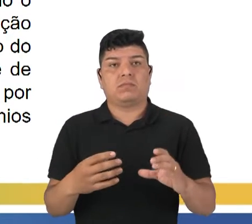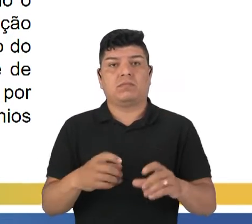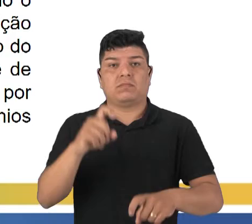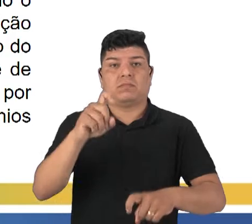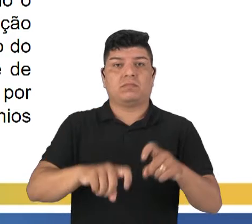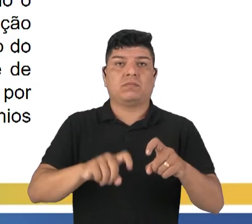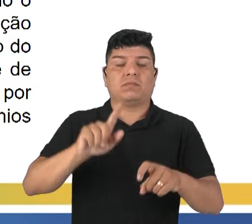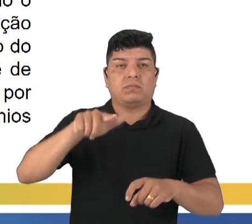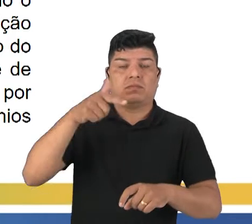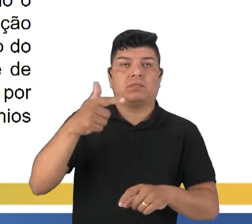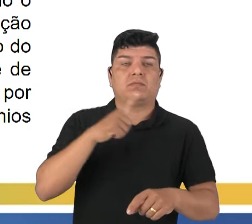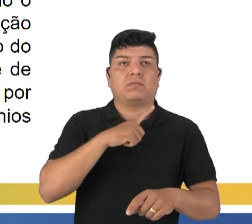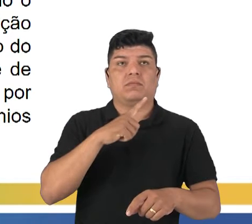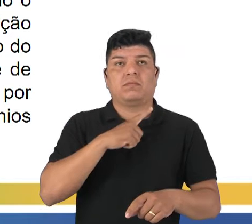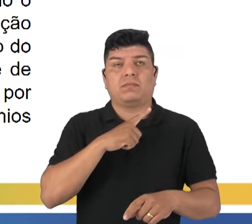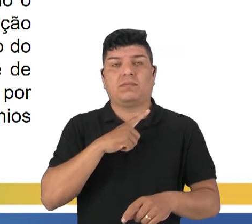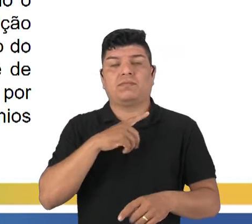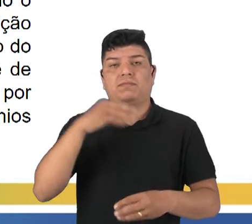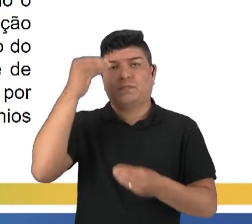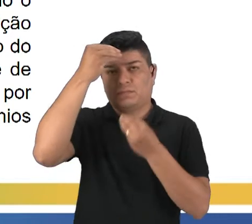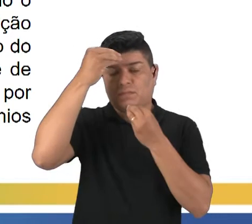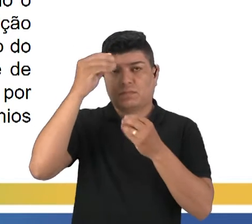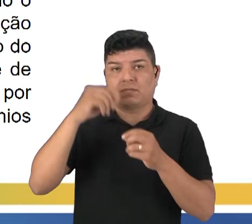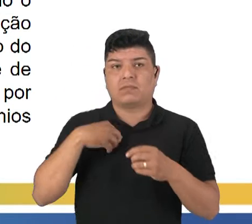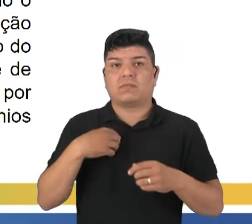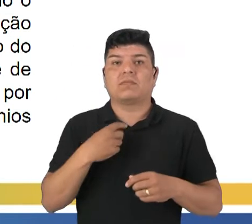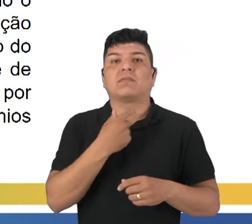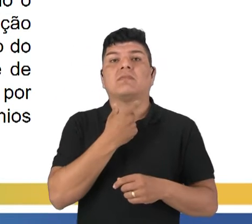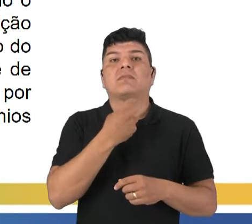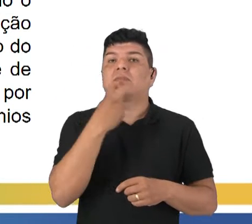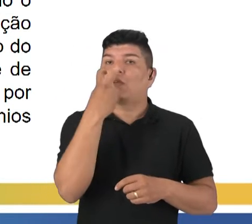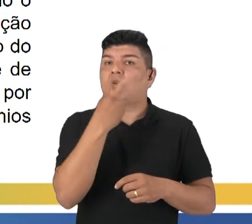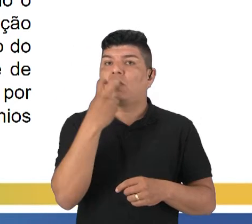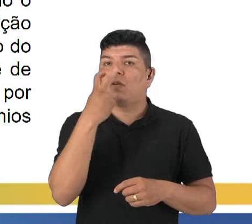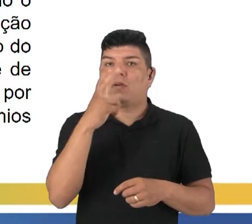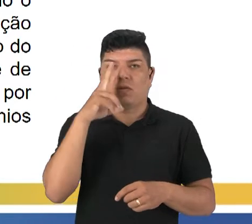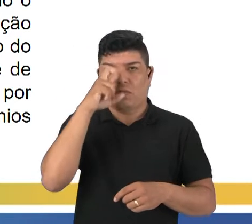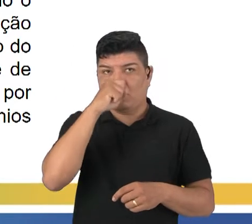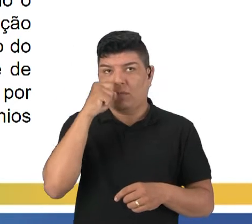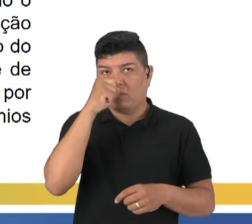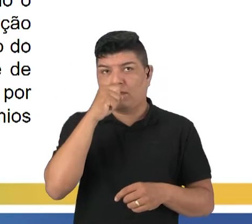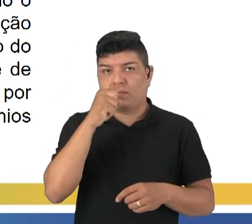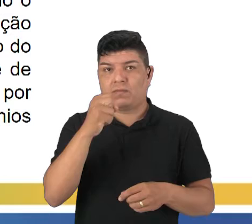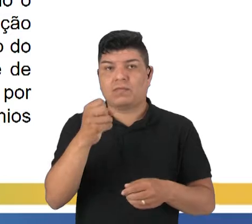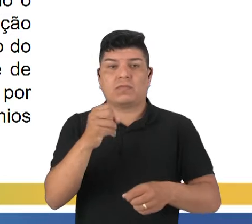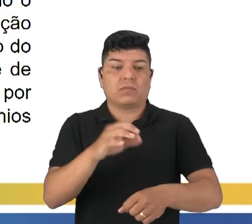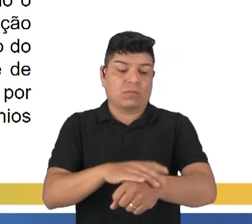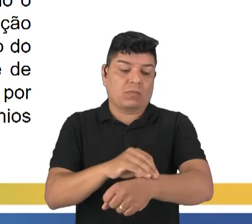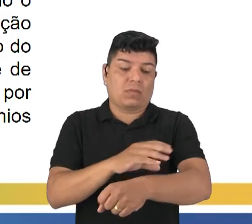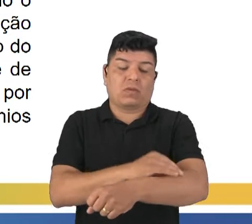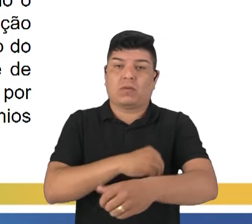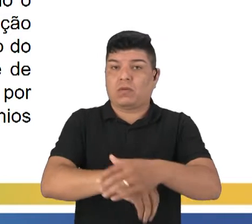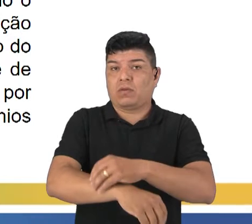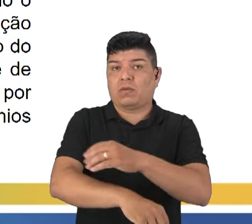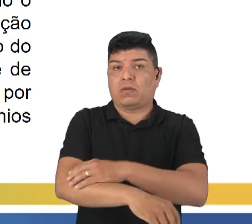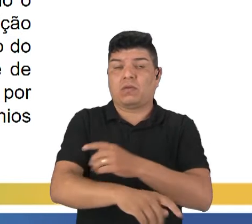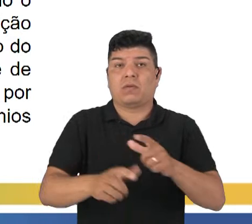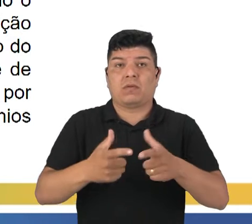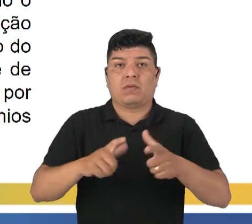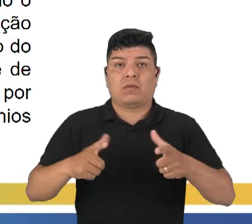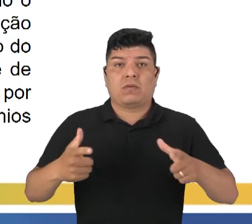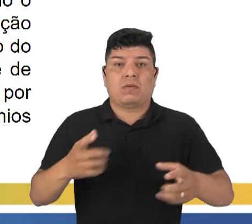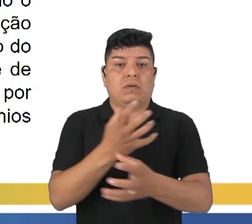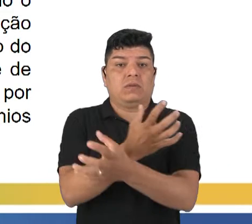sexuais secundários, como, por exemplo, o engrossamento da voz, a distribuição dos pelos, o aumento do tamanho